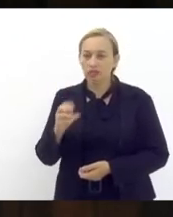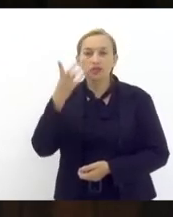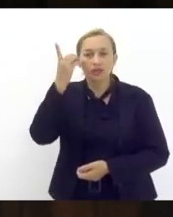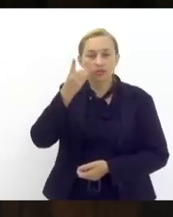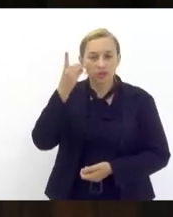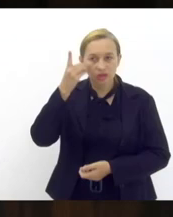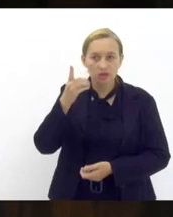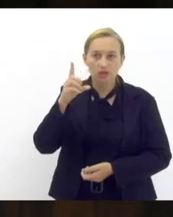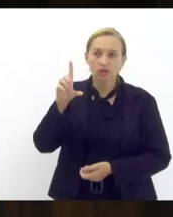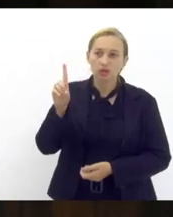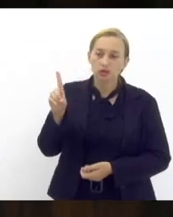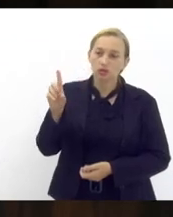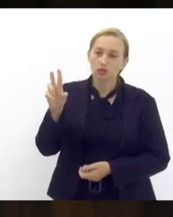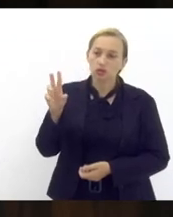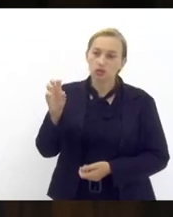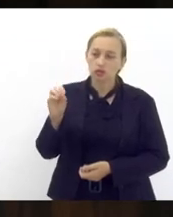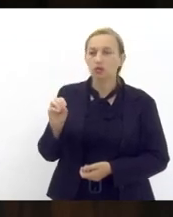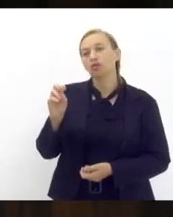deputado Douglas Ruas,